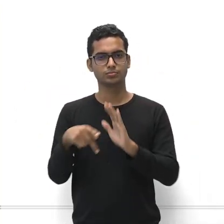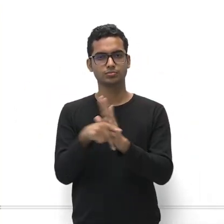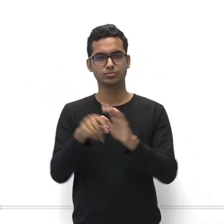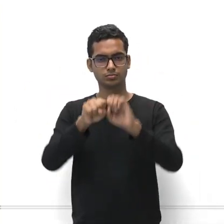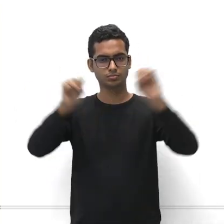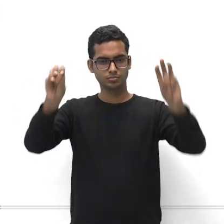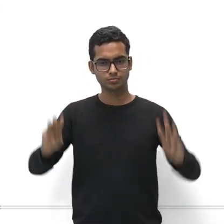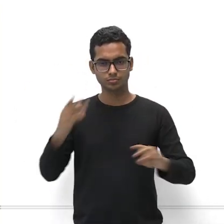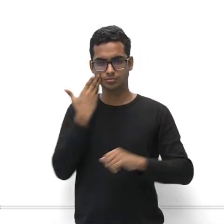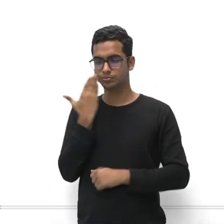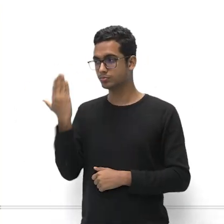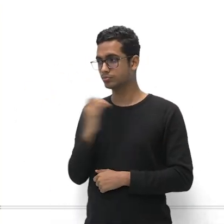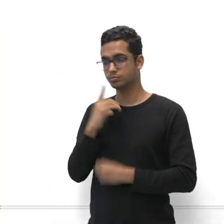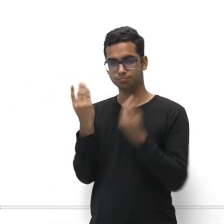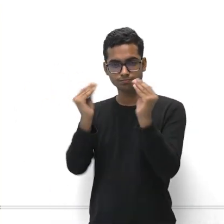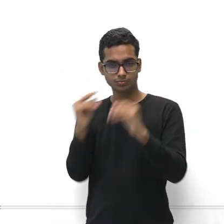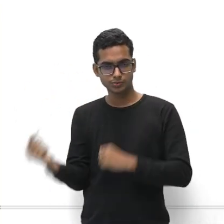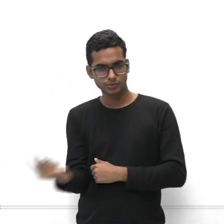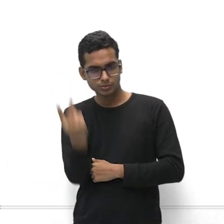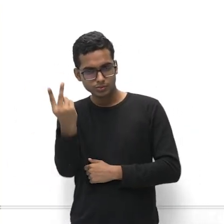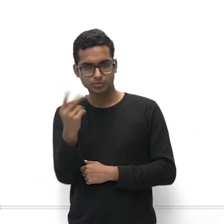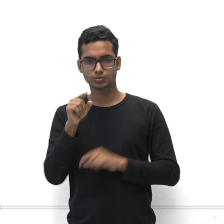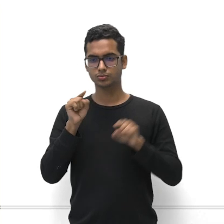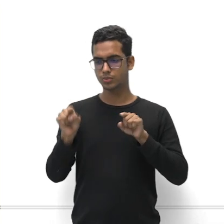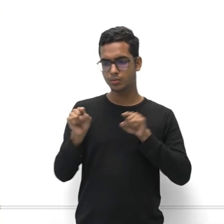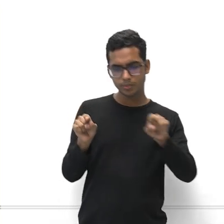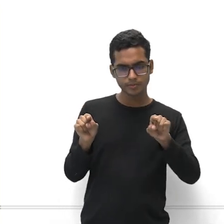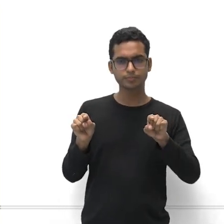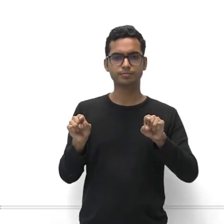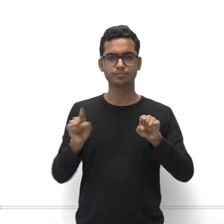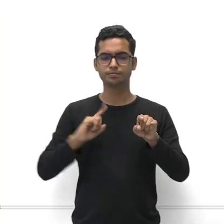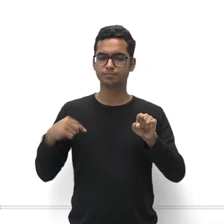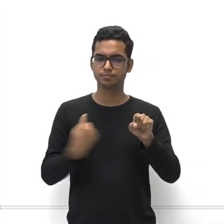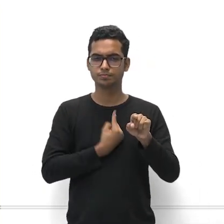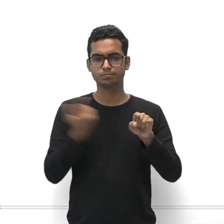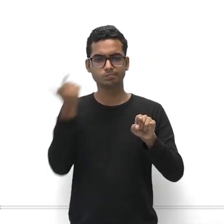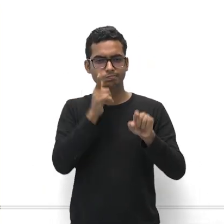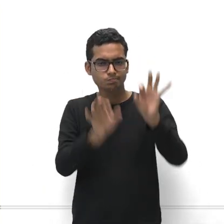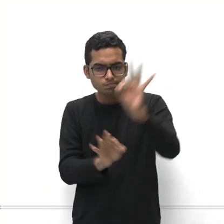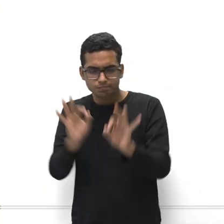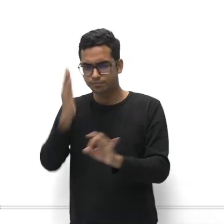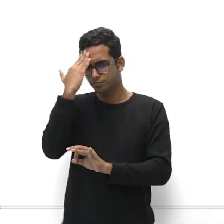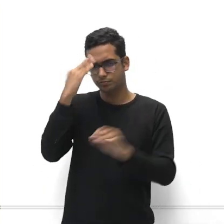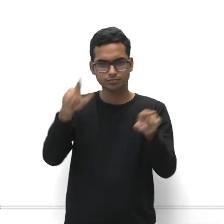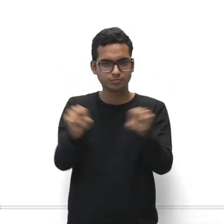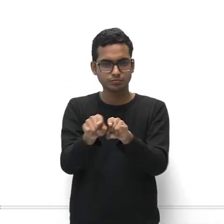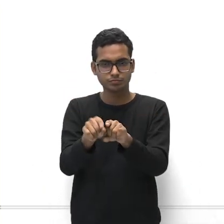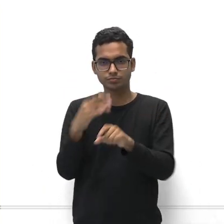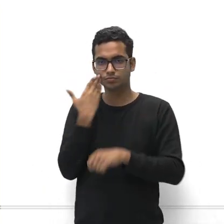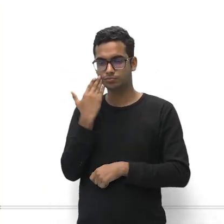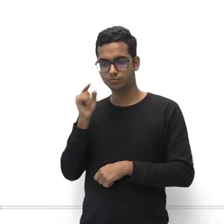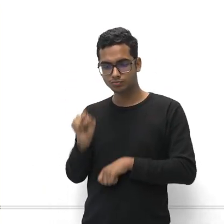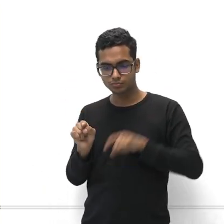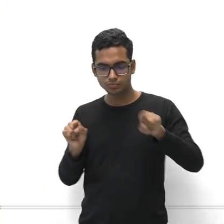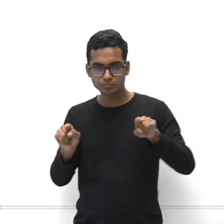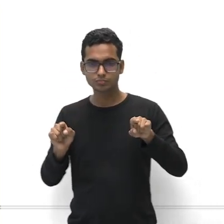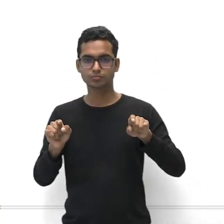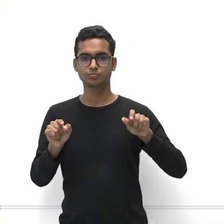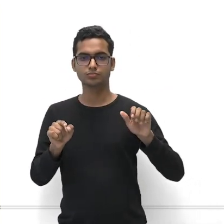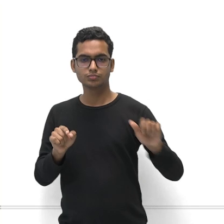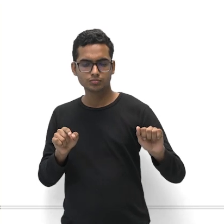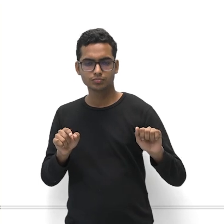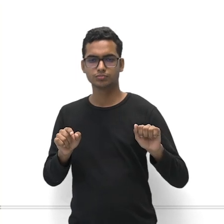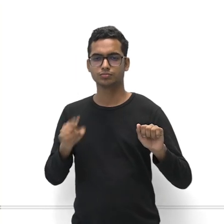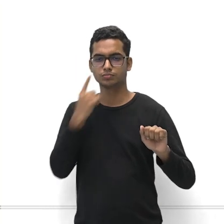Pois bem, então eu vou inserir aqui os valores dos pontos, que é para a gente ficar bem orientado. O nosso ponto A está aqui.